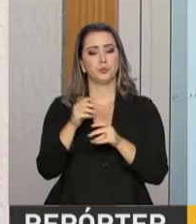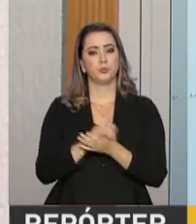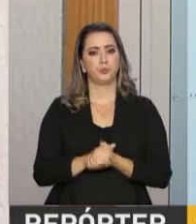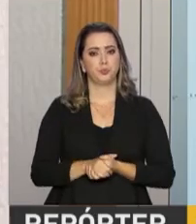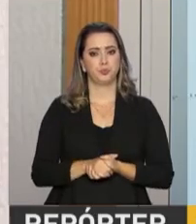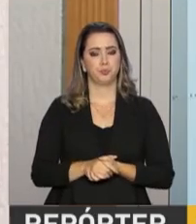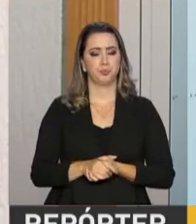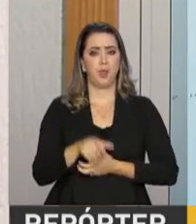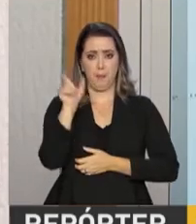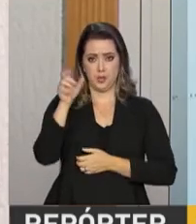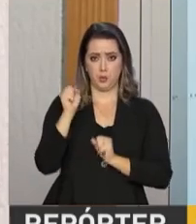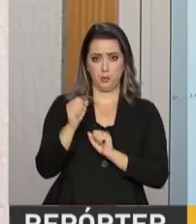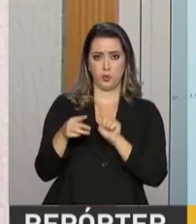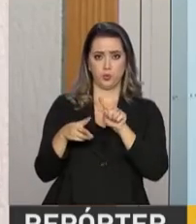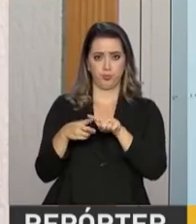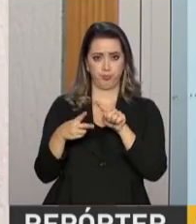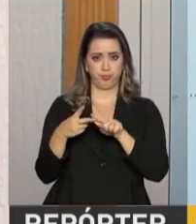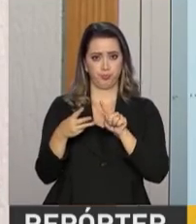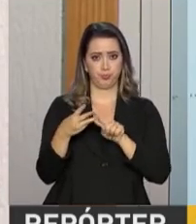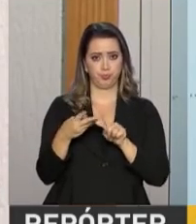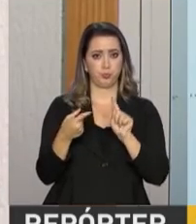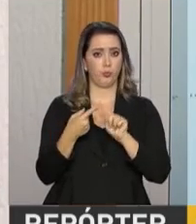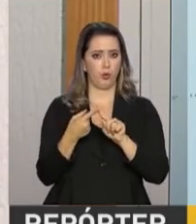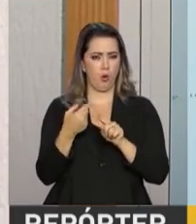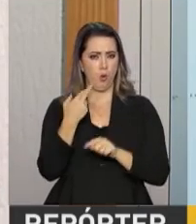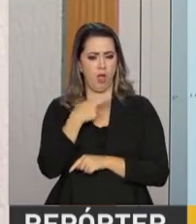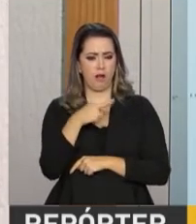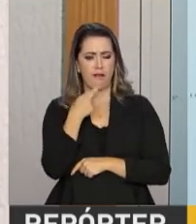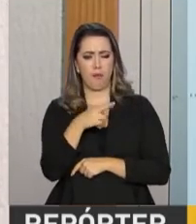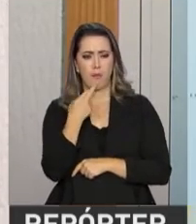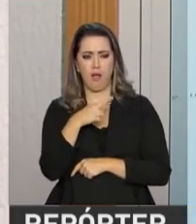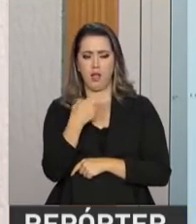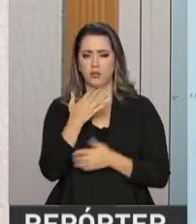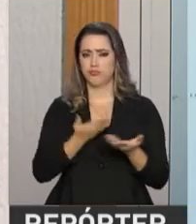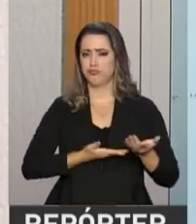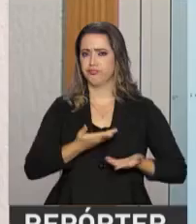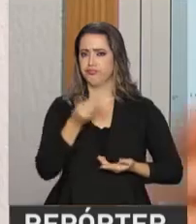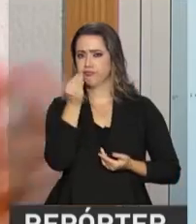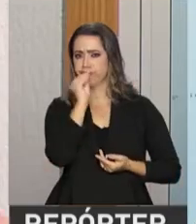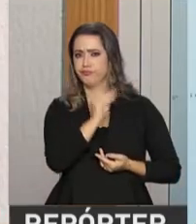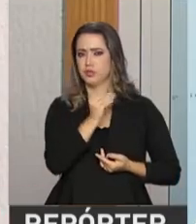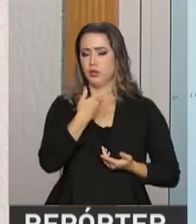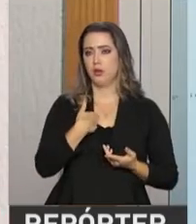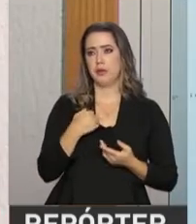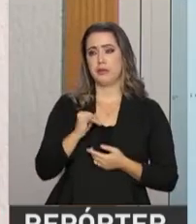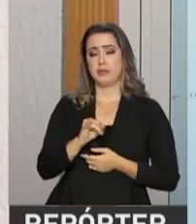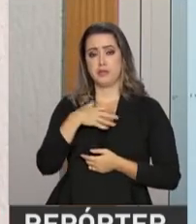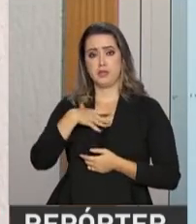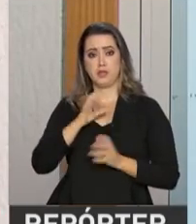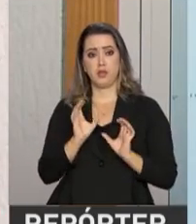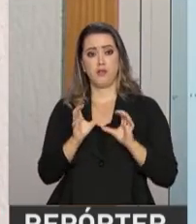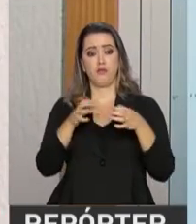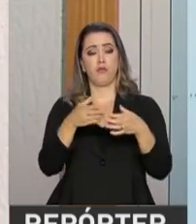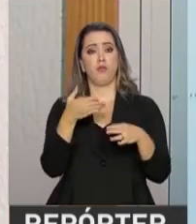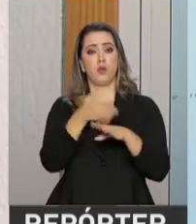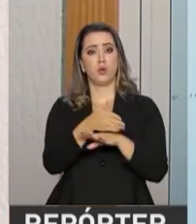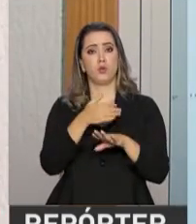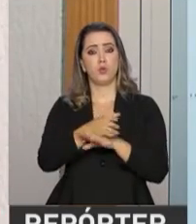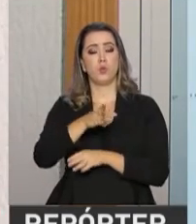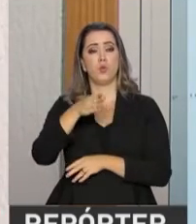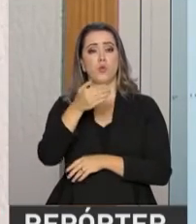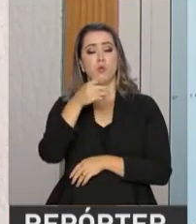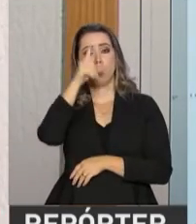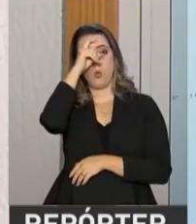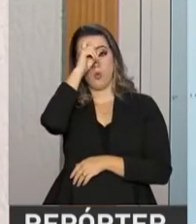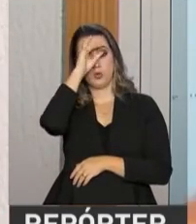três tipos de demanda ele pode reclamar da má prestação do serviço ele foi no hospital federal e aliou